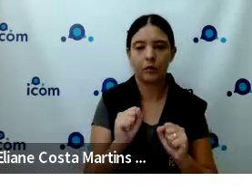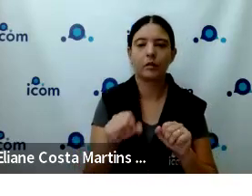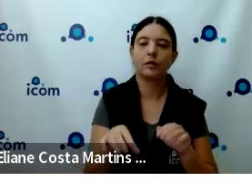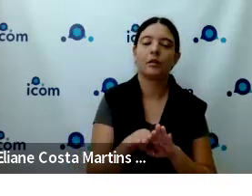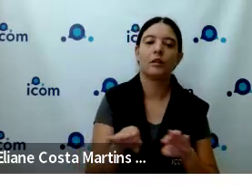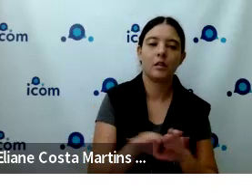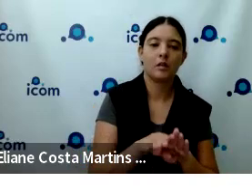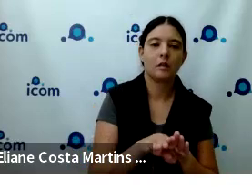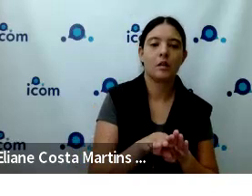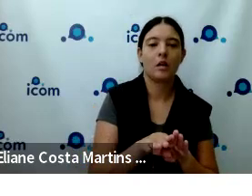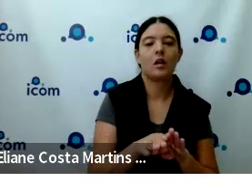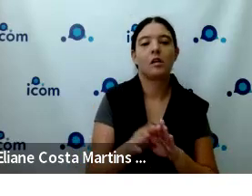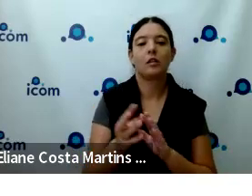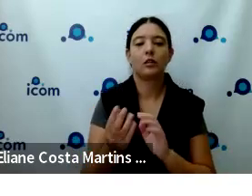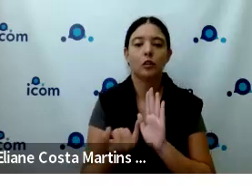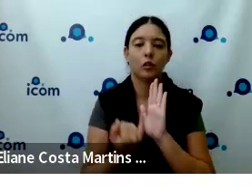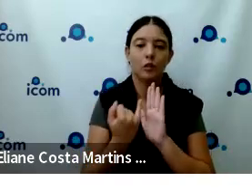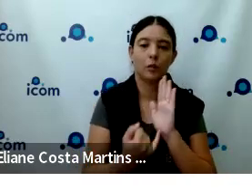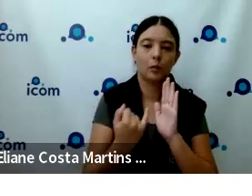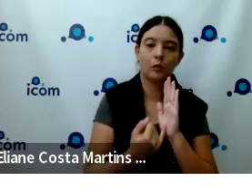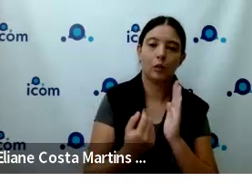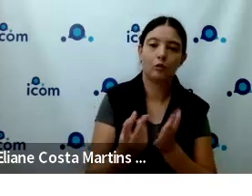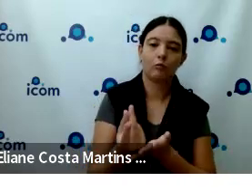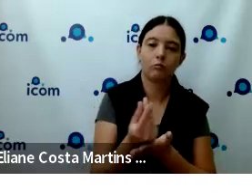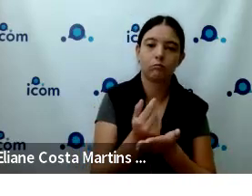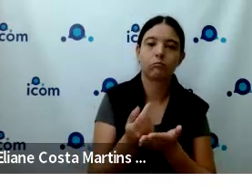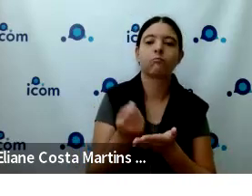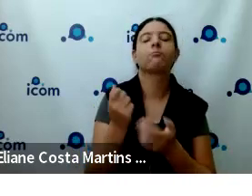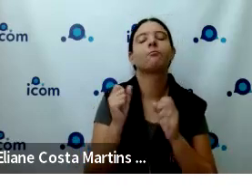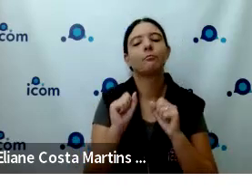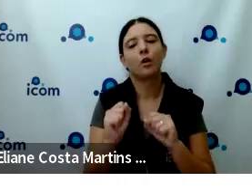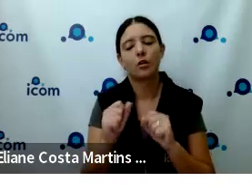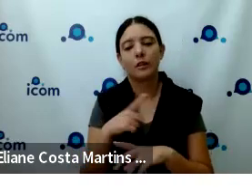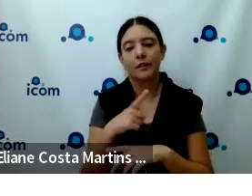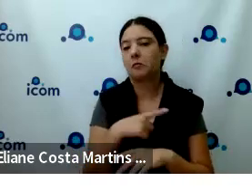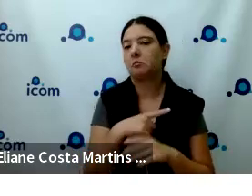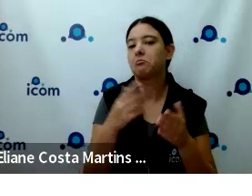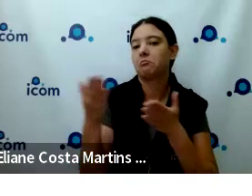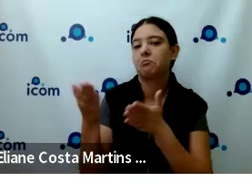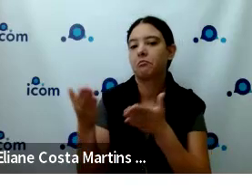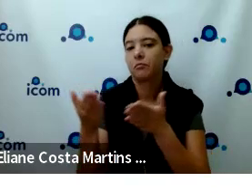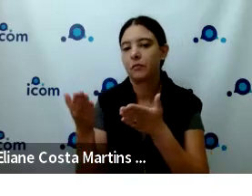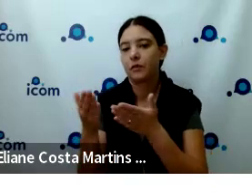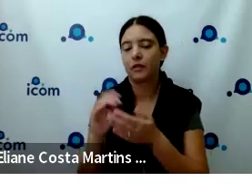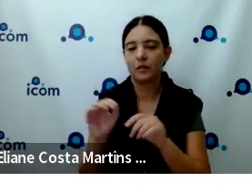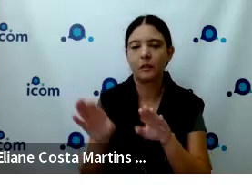sua liquidação de imposto se baseia em princípios atuais e